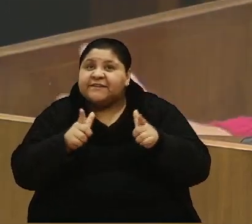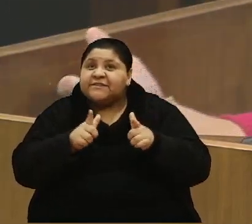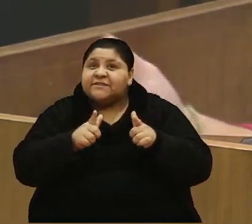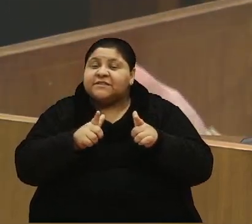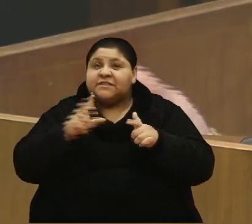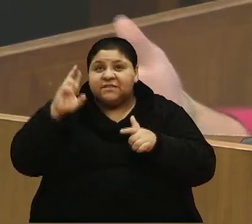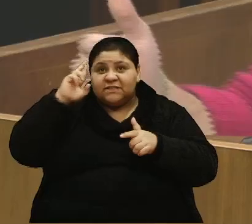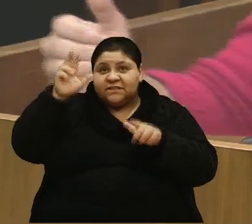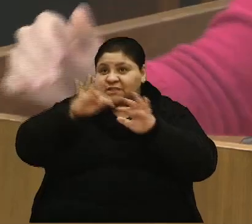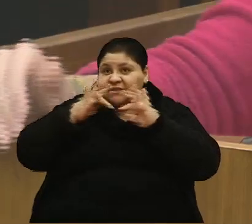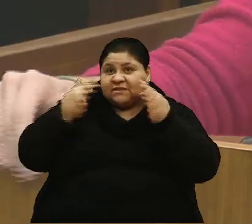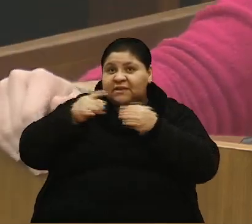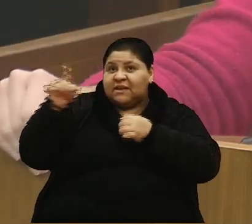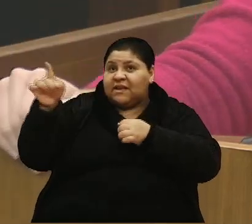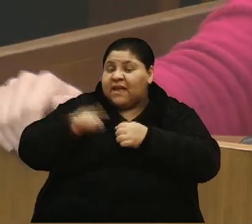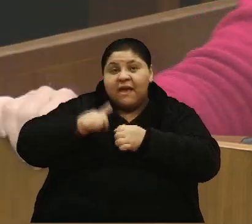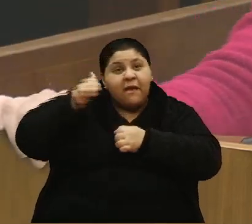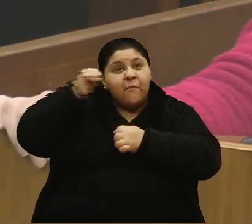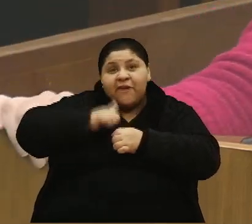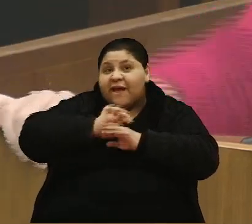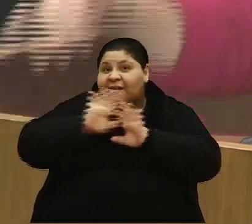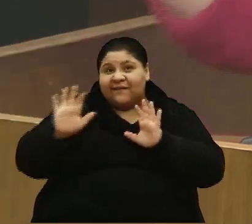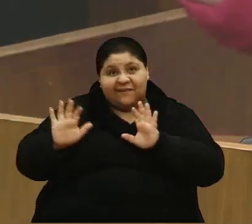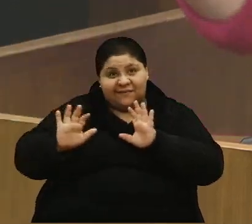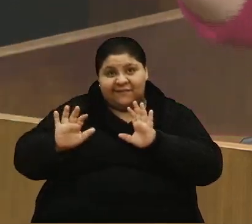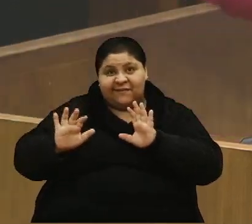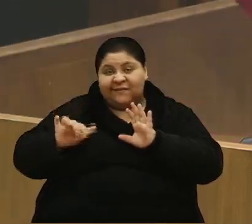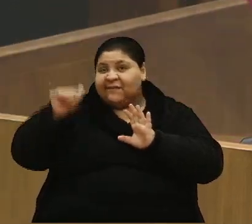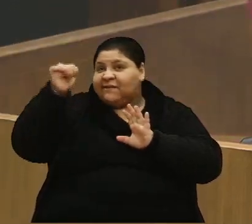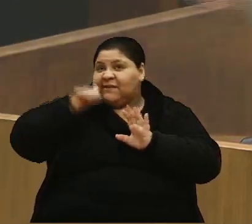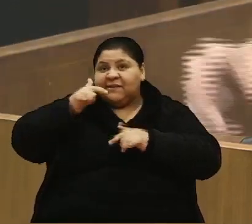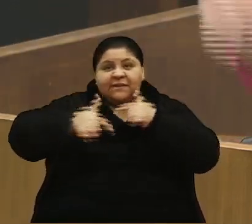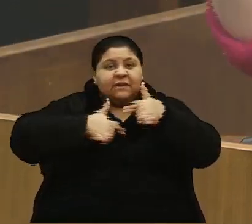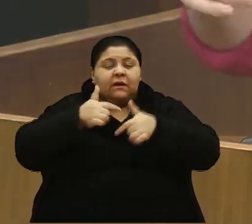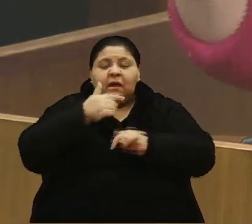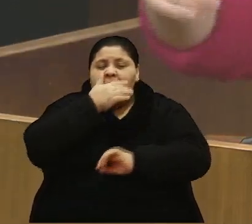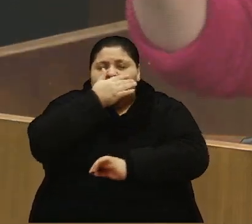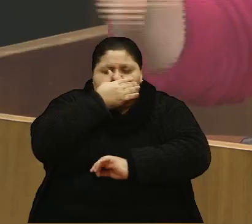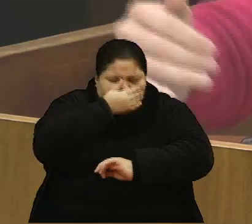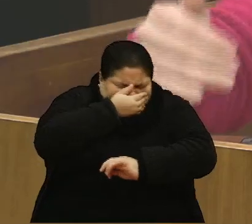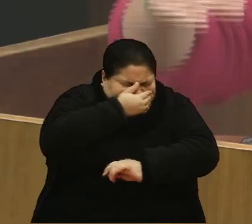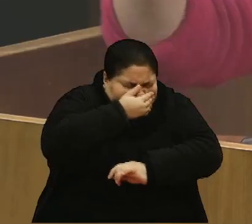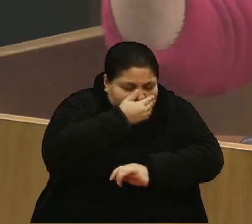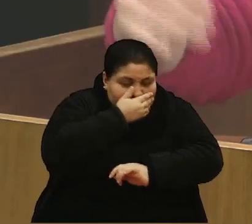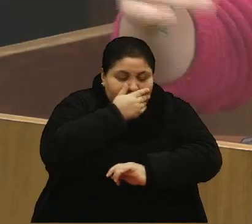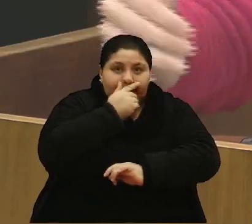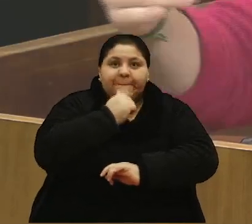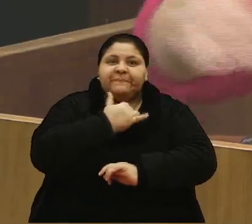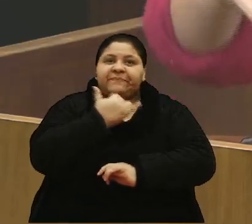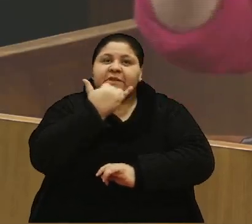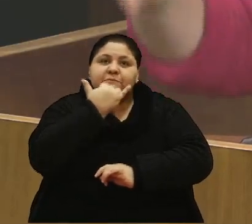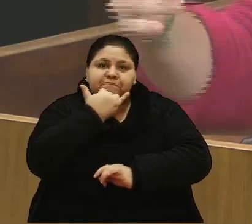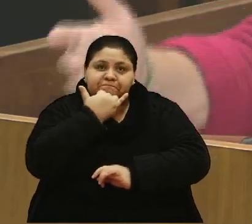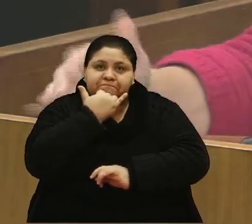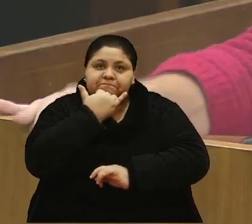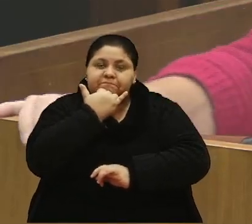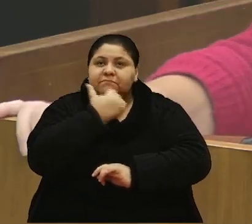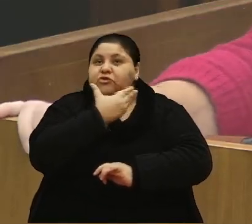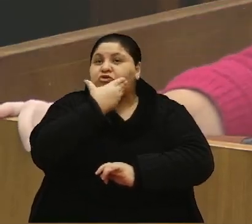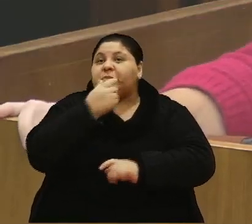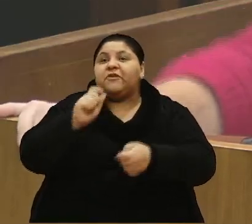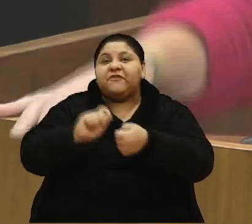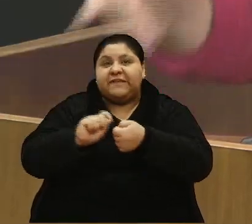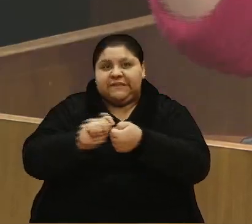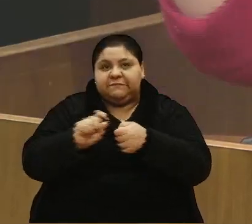de família do nosso país já são praticamente as mulheres. As mulheres trabalham, as mulheres cuidam. Eu não estou dizendo que os homens não fazem